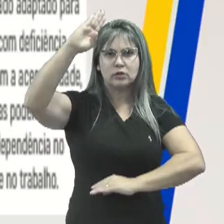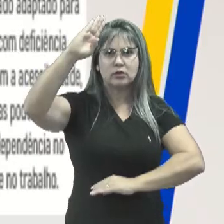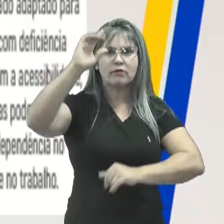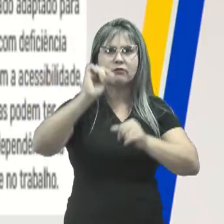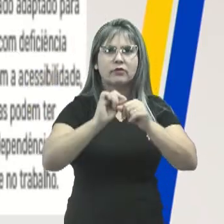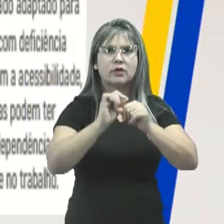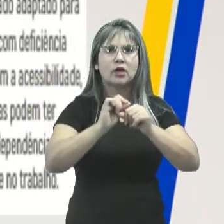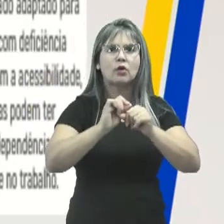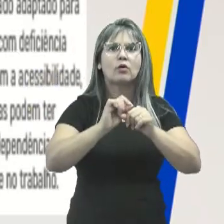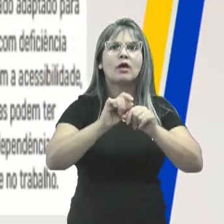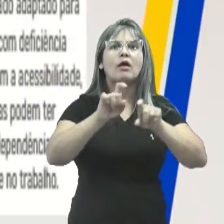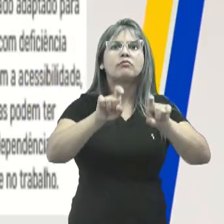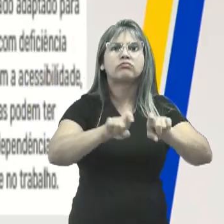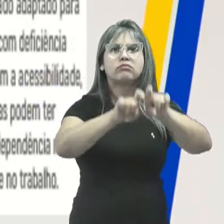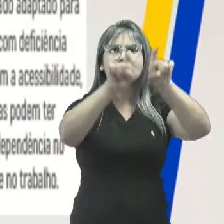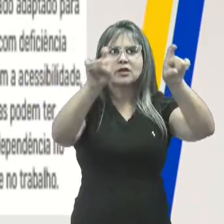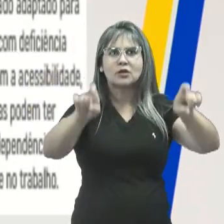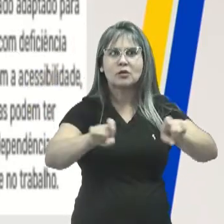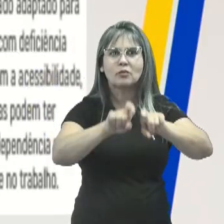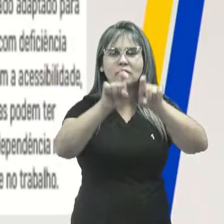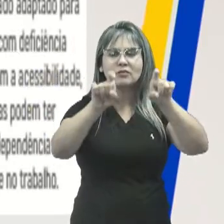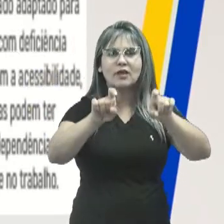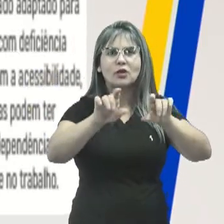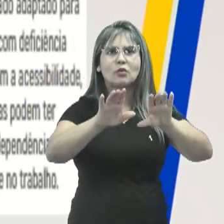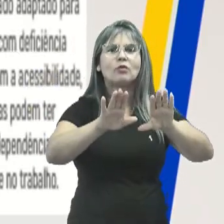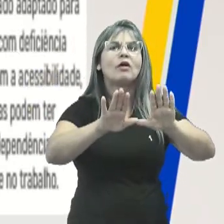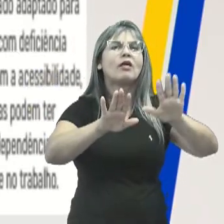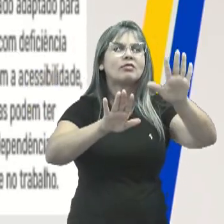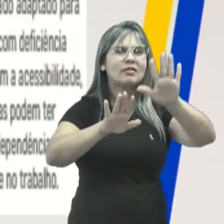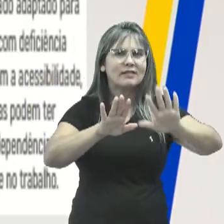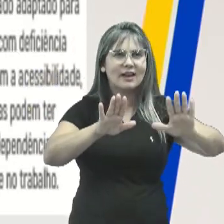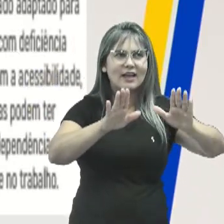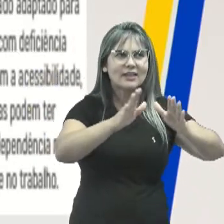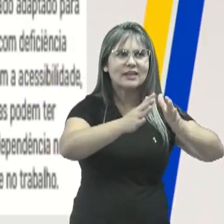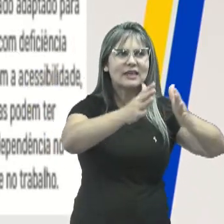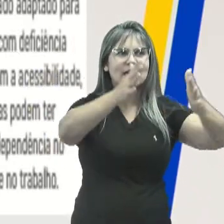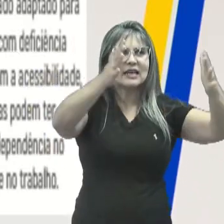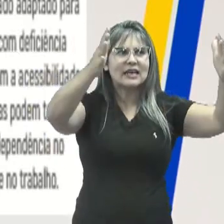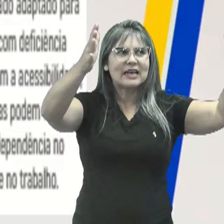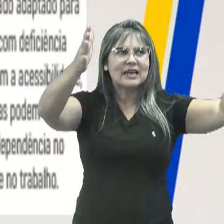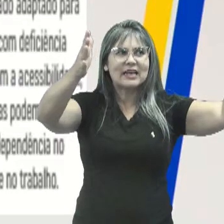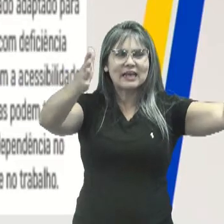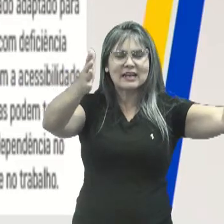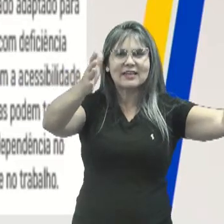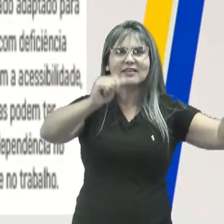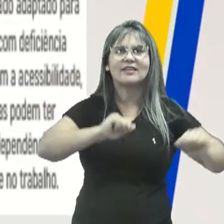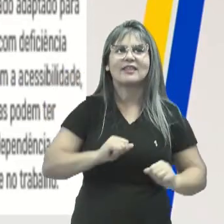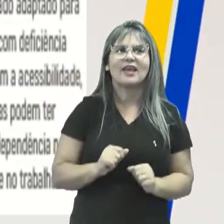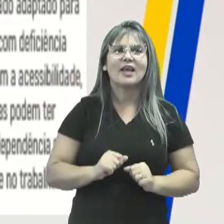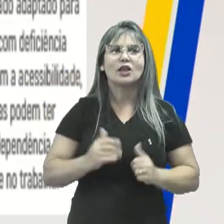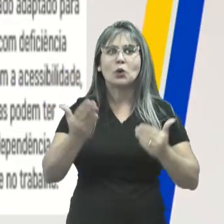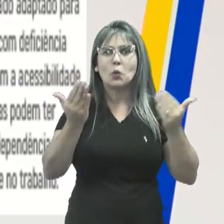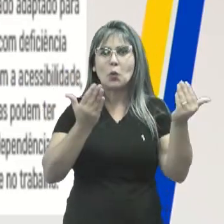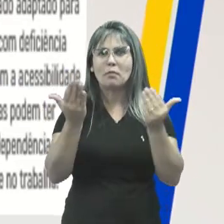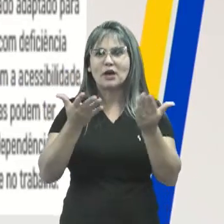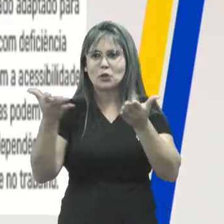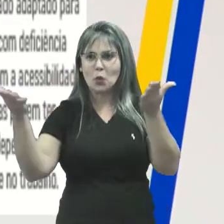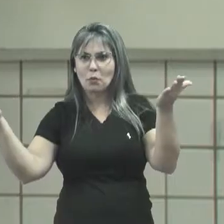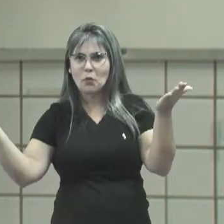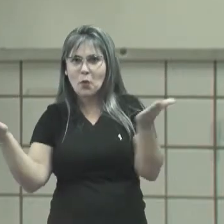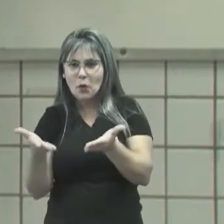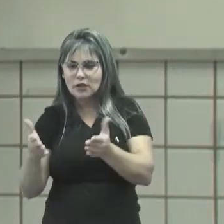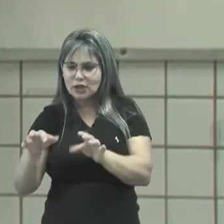esse equipamento, ele gerava informação de dados. Então, ele não era tão rápido como os equipamentos de hoje, né? Então, dados como, por